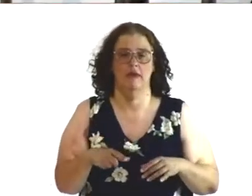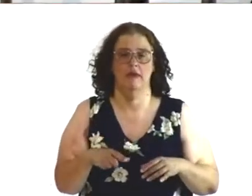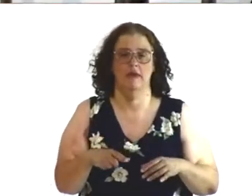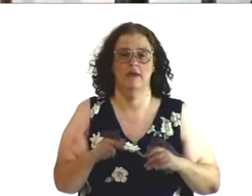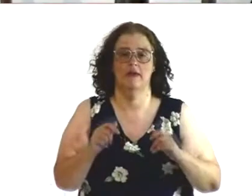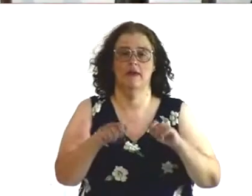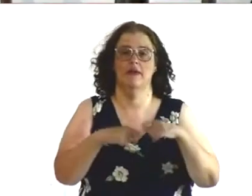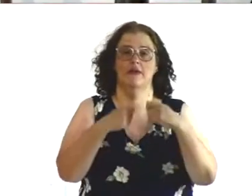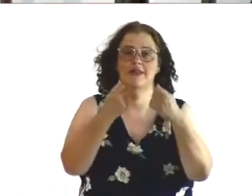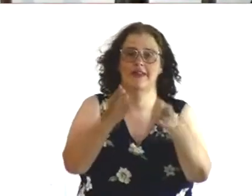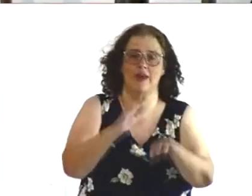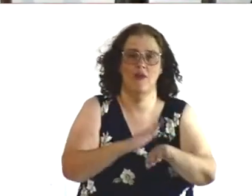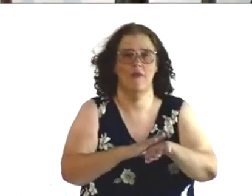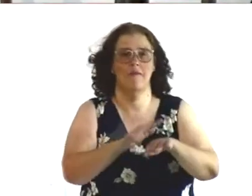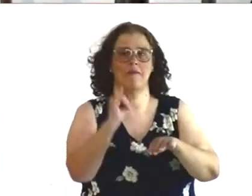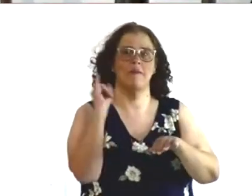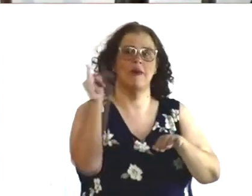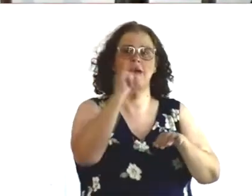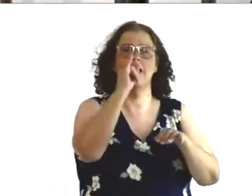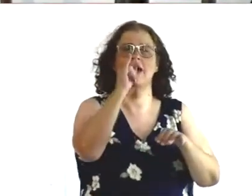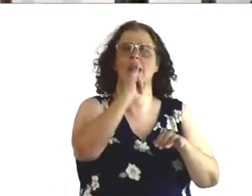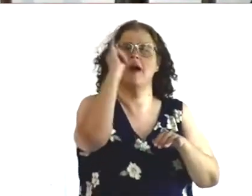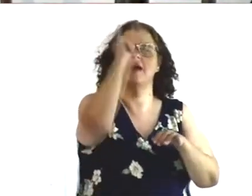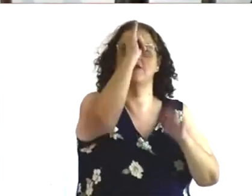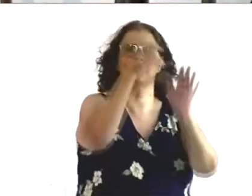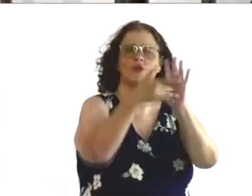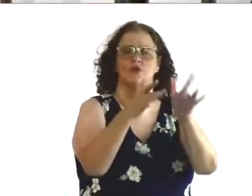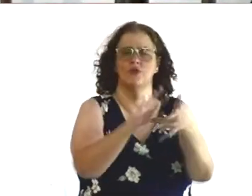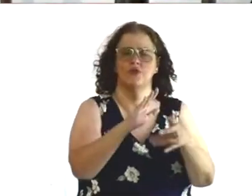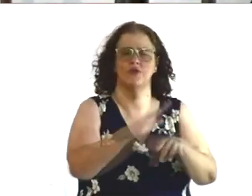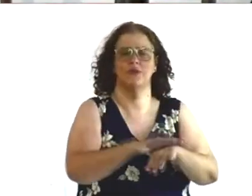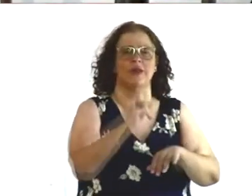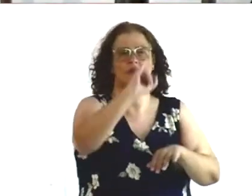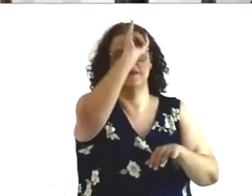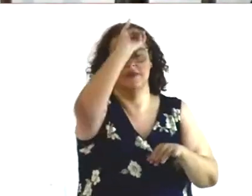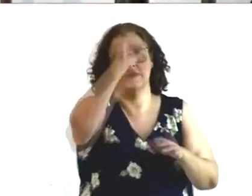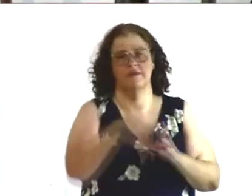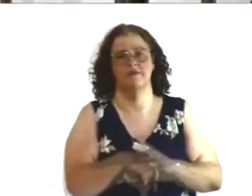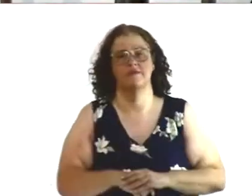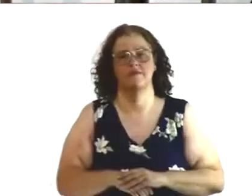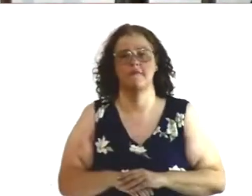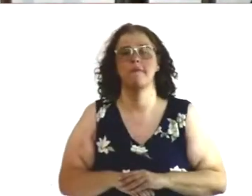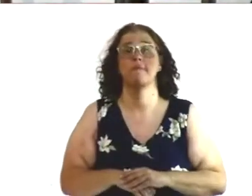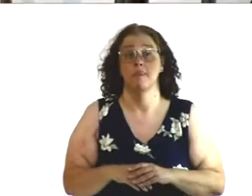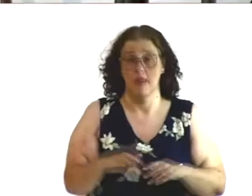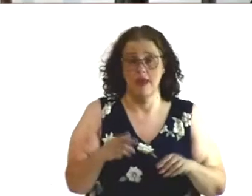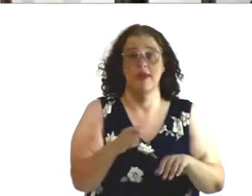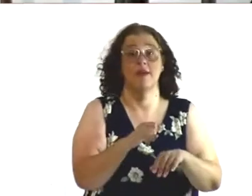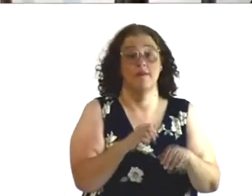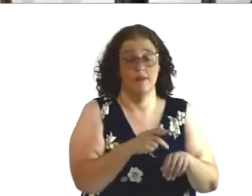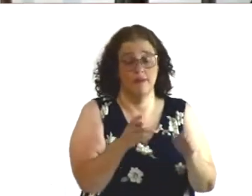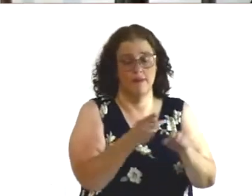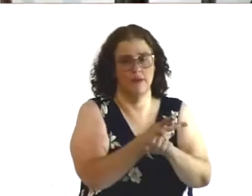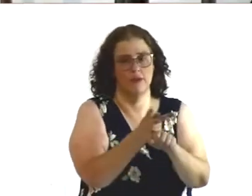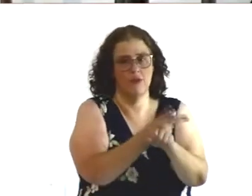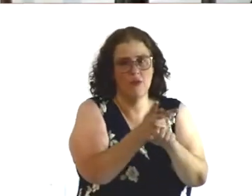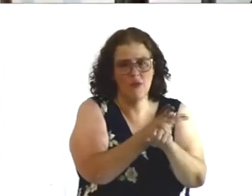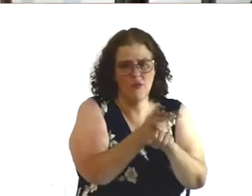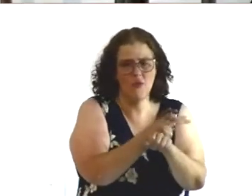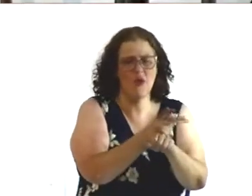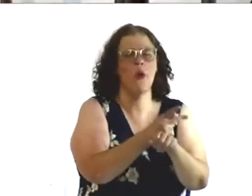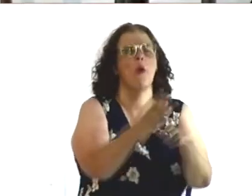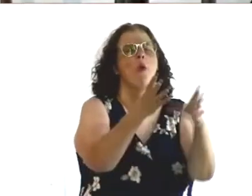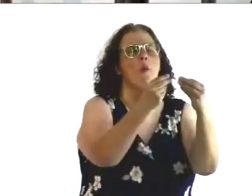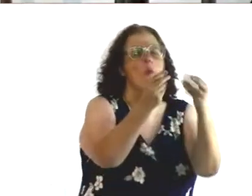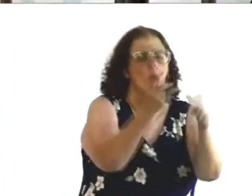ele prioridade e procuram-no com intensidade, mais ou menos quando alguém está doente e procura um médico.